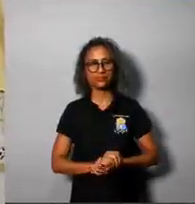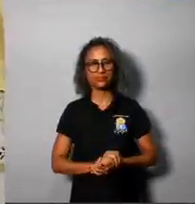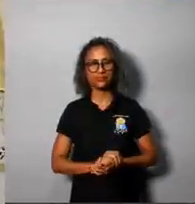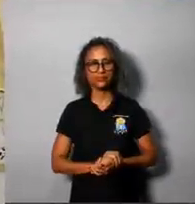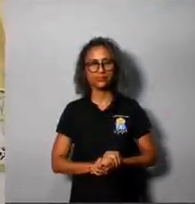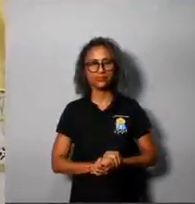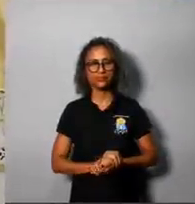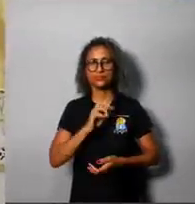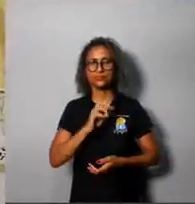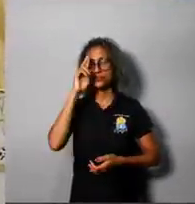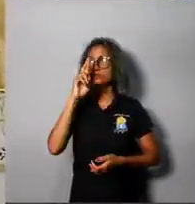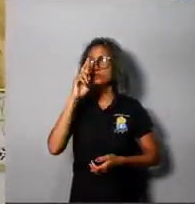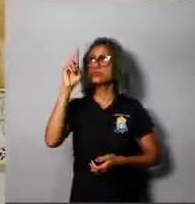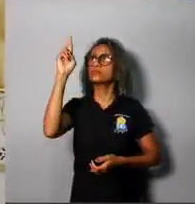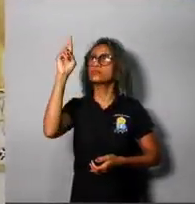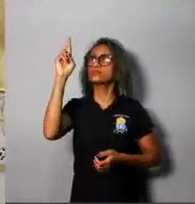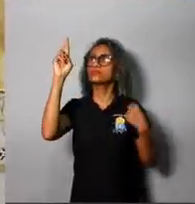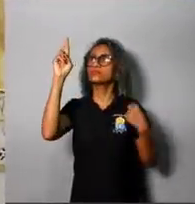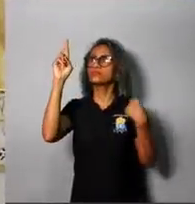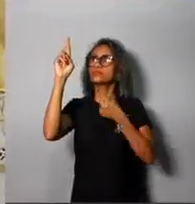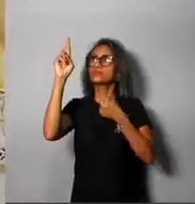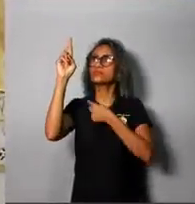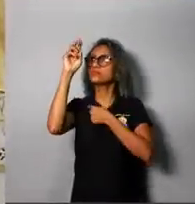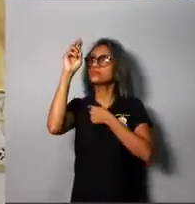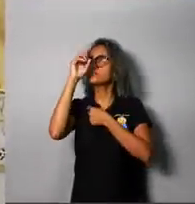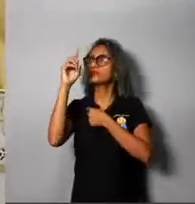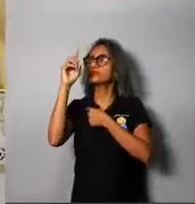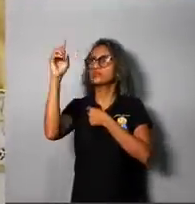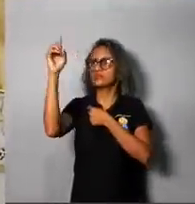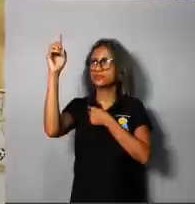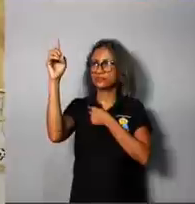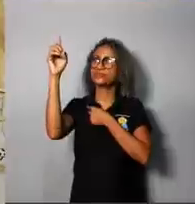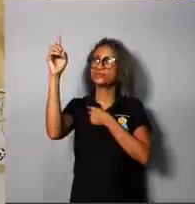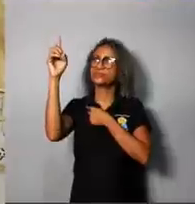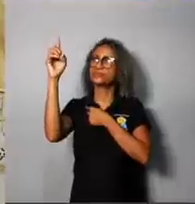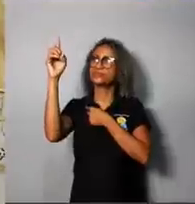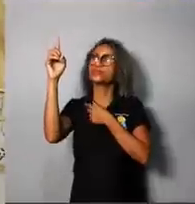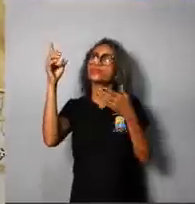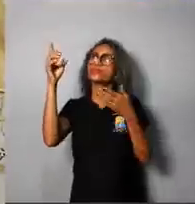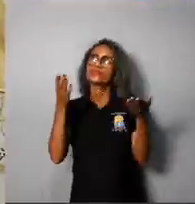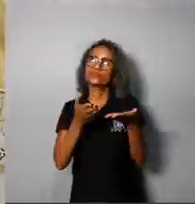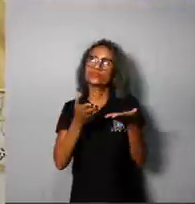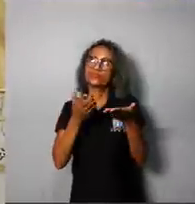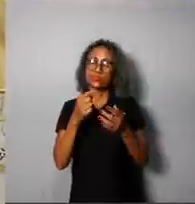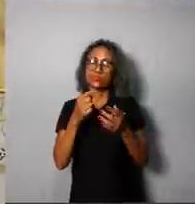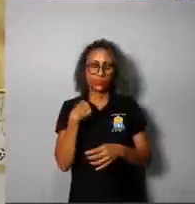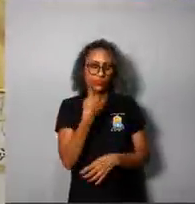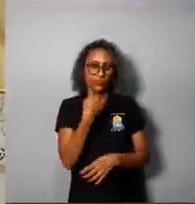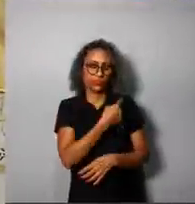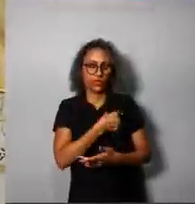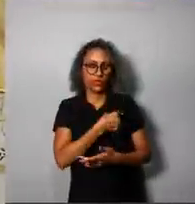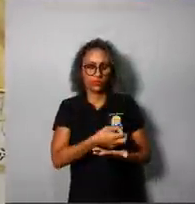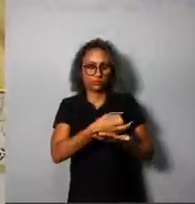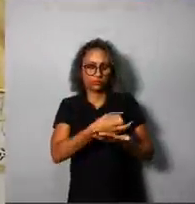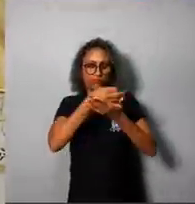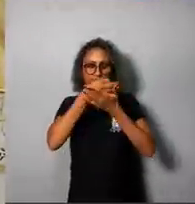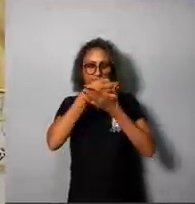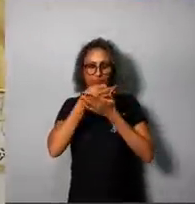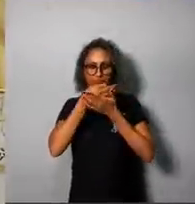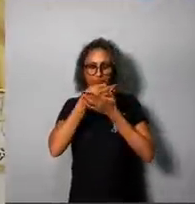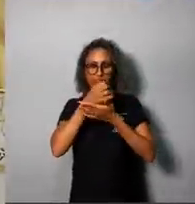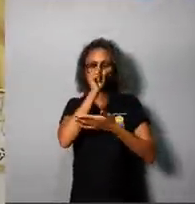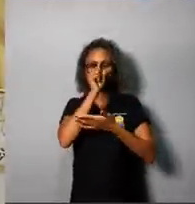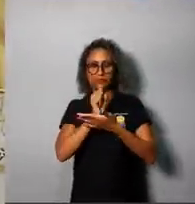Senhor nosso Deus, o sacramento que acabamos de receber alimente em nós